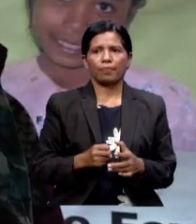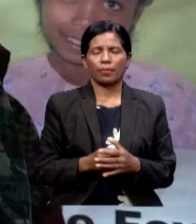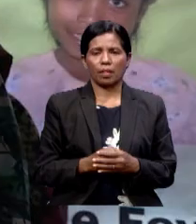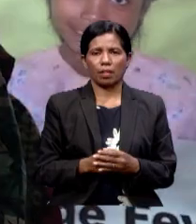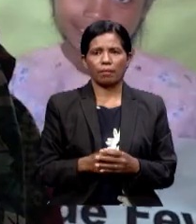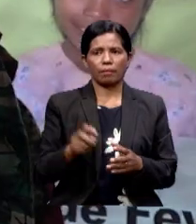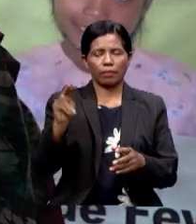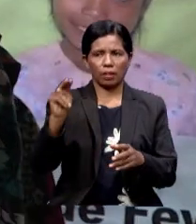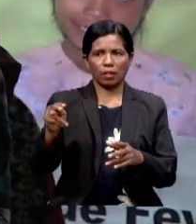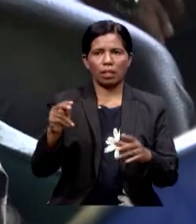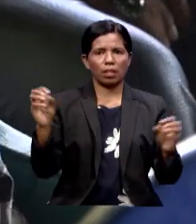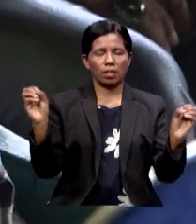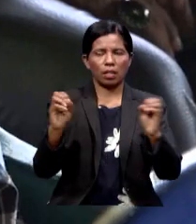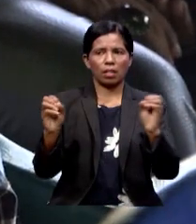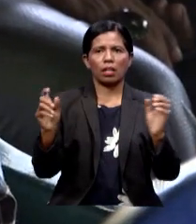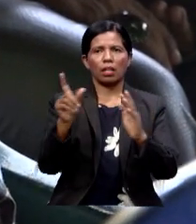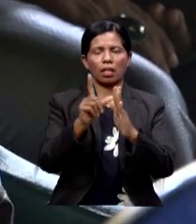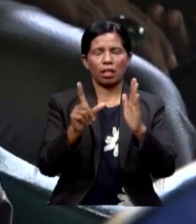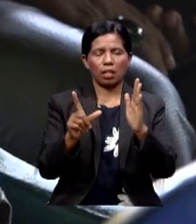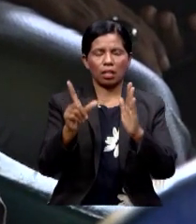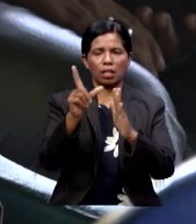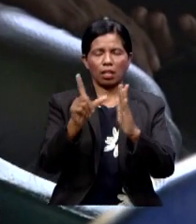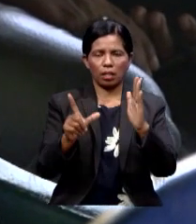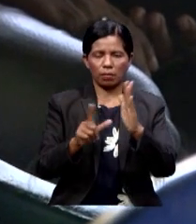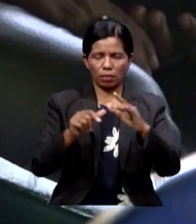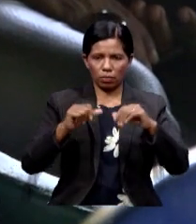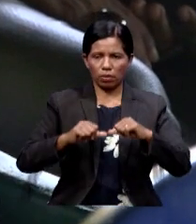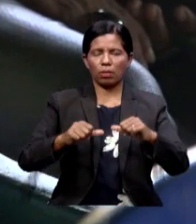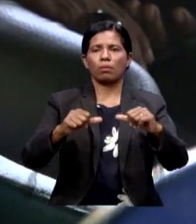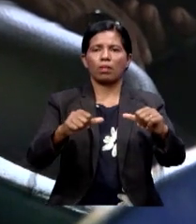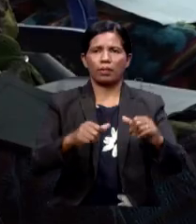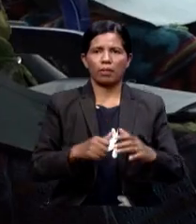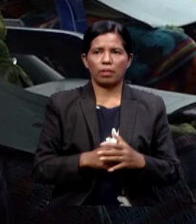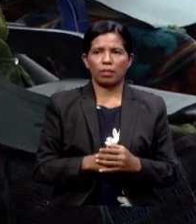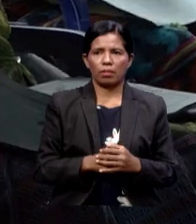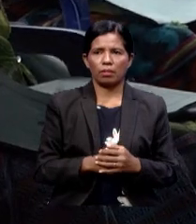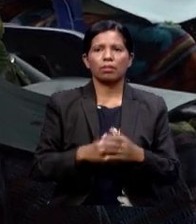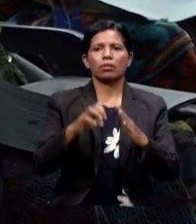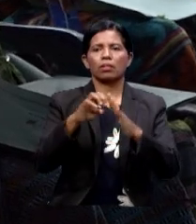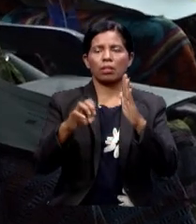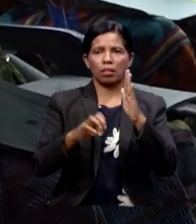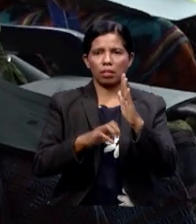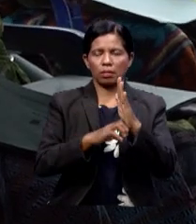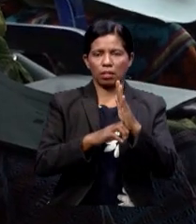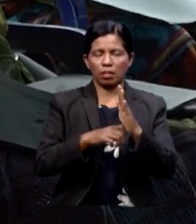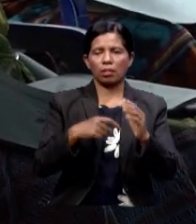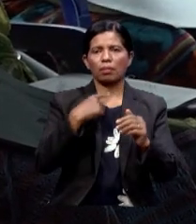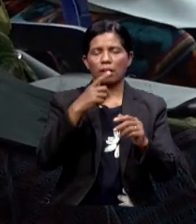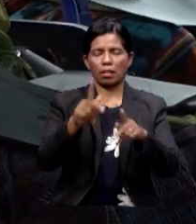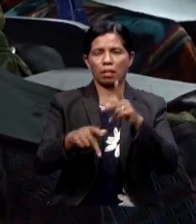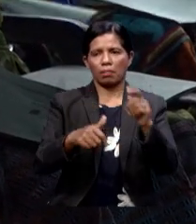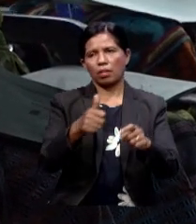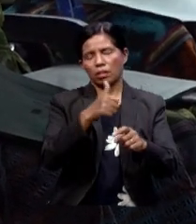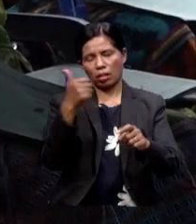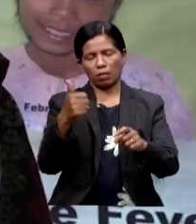nia a ilegalidade ato continua no estado que é Marcelo Belbuca